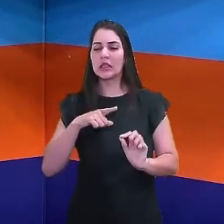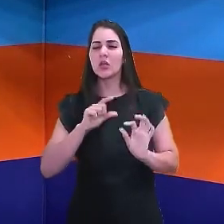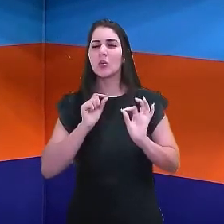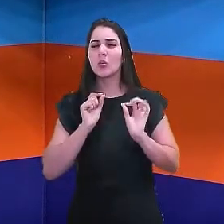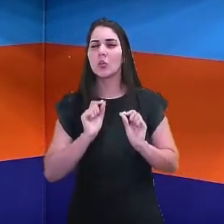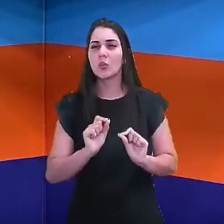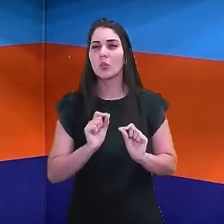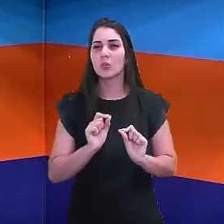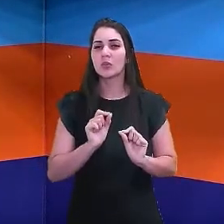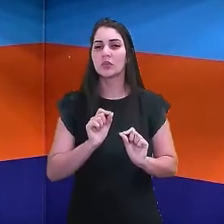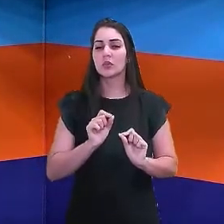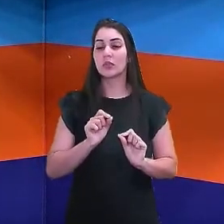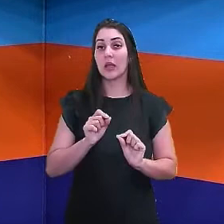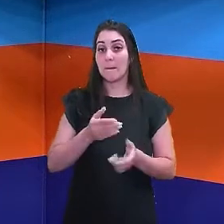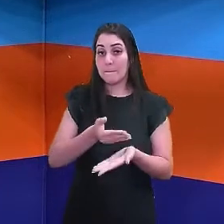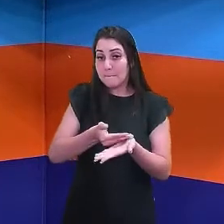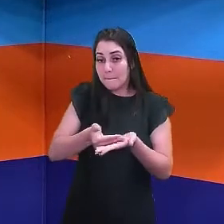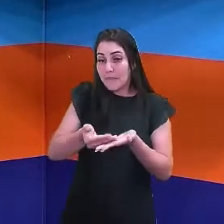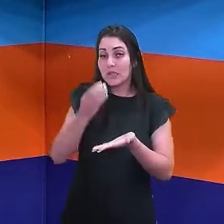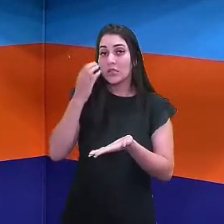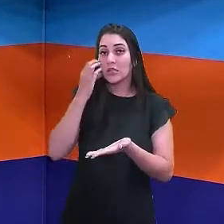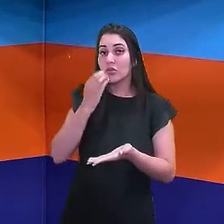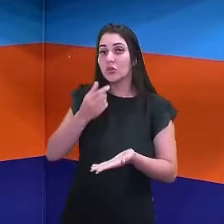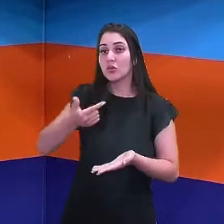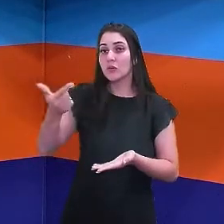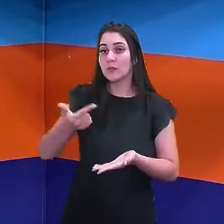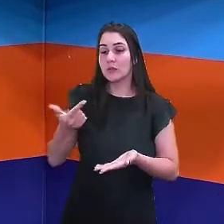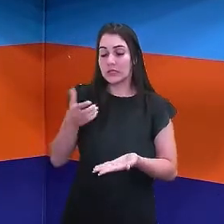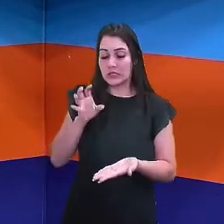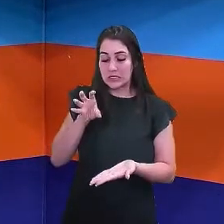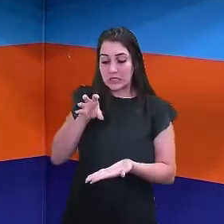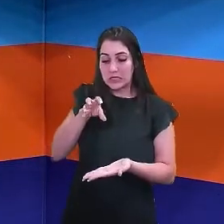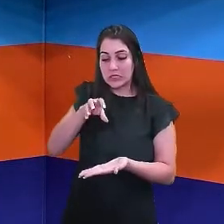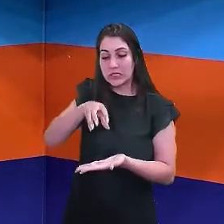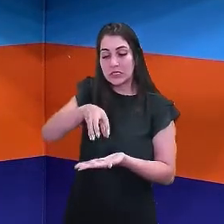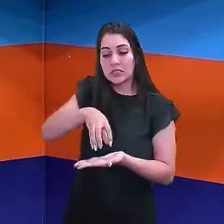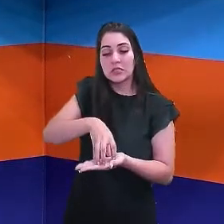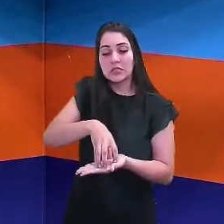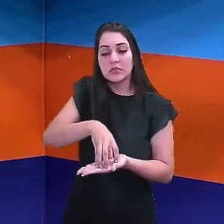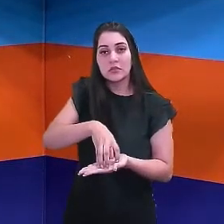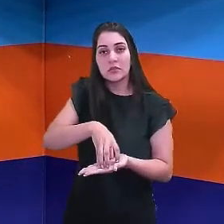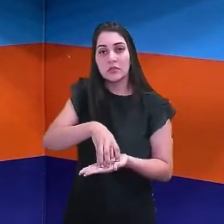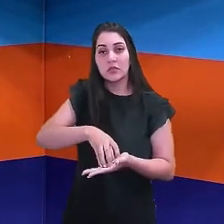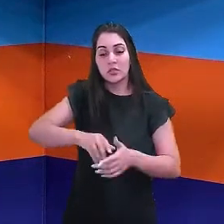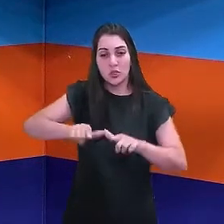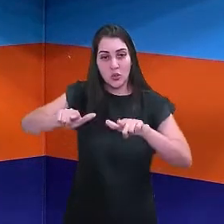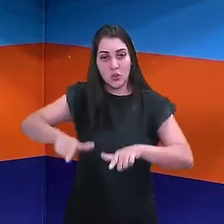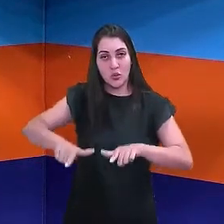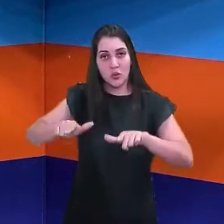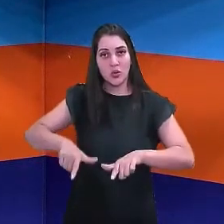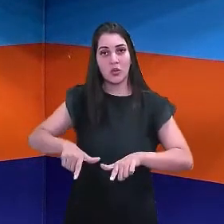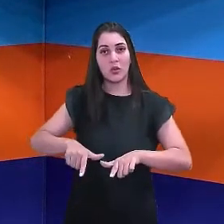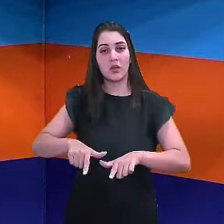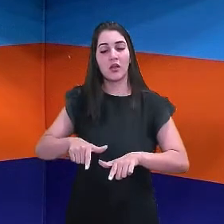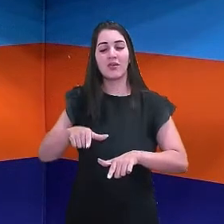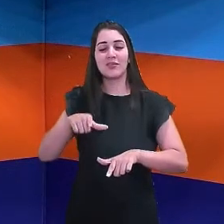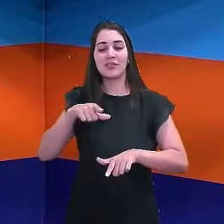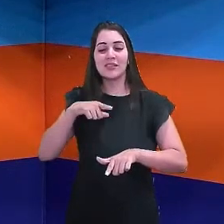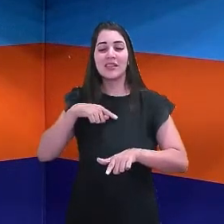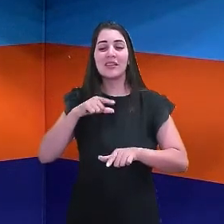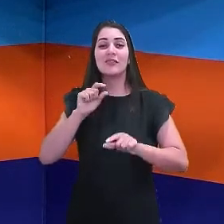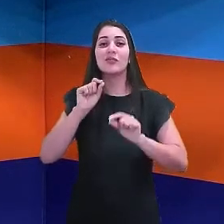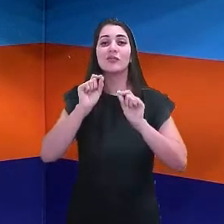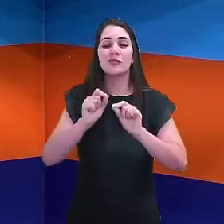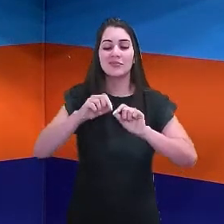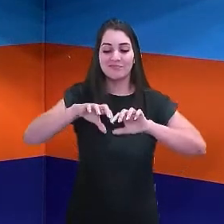seria a partir da figura dele dada a centralização de um território que estava se fragmentando.